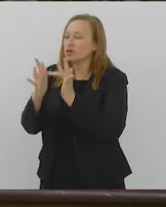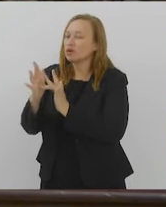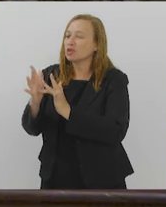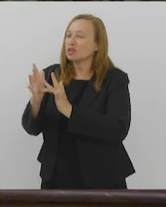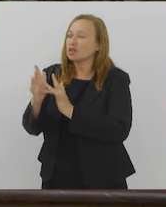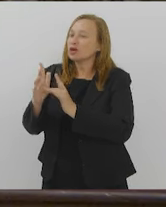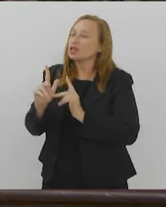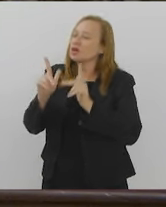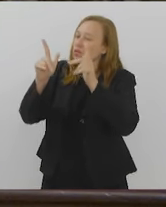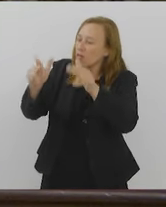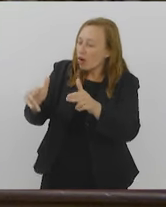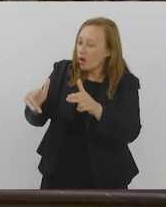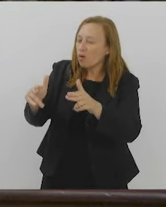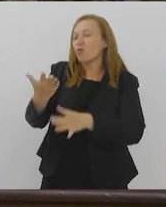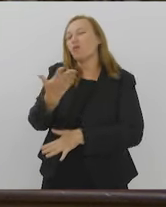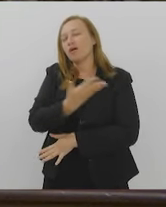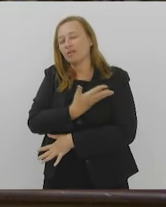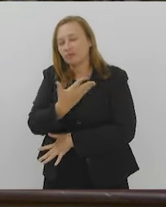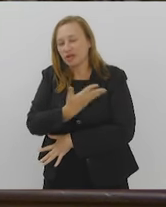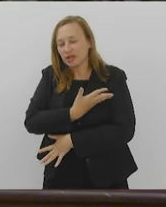amado, o saudoso